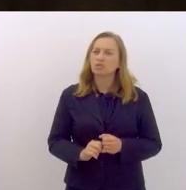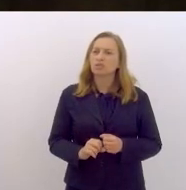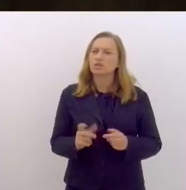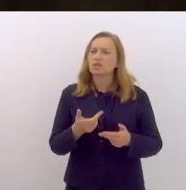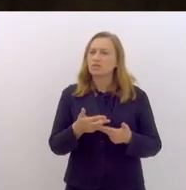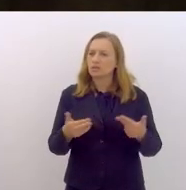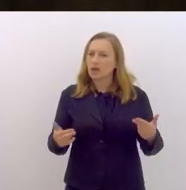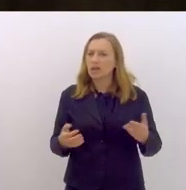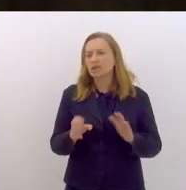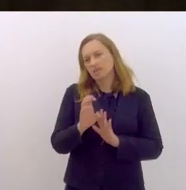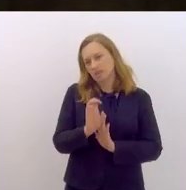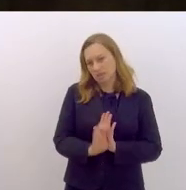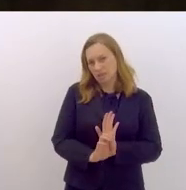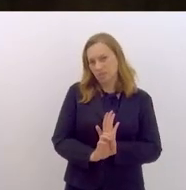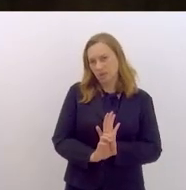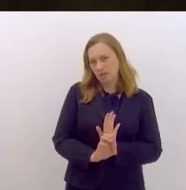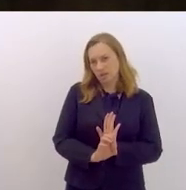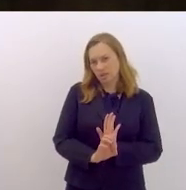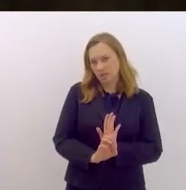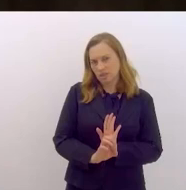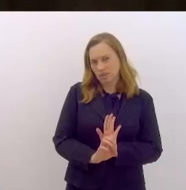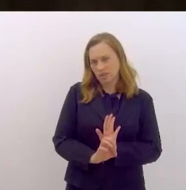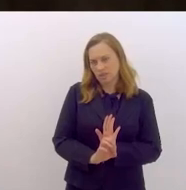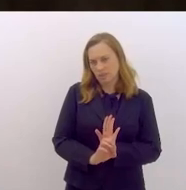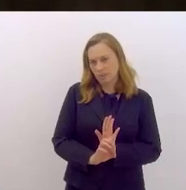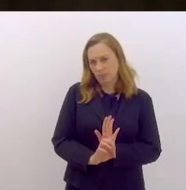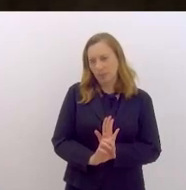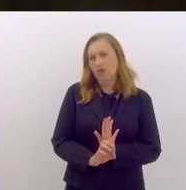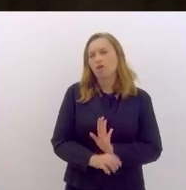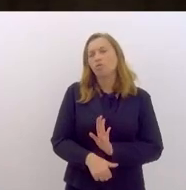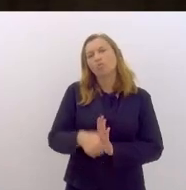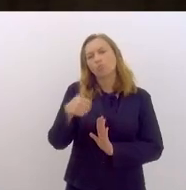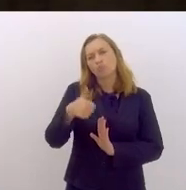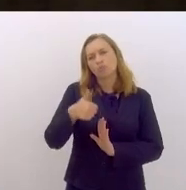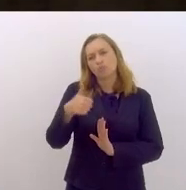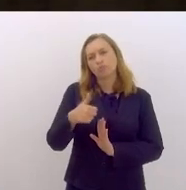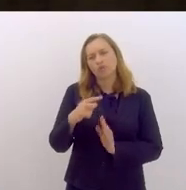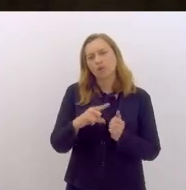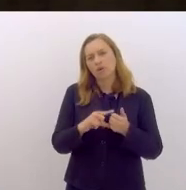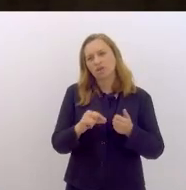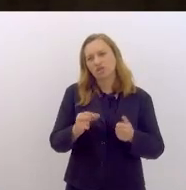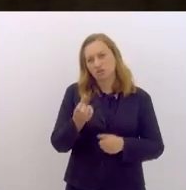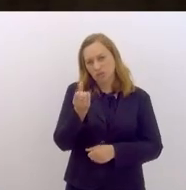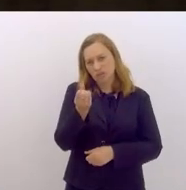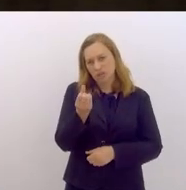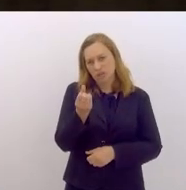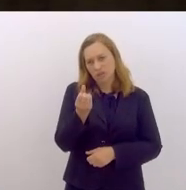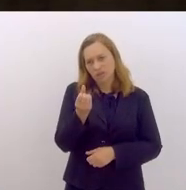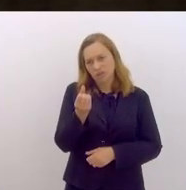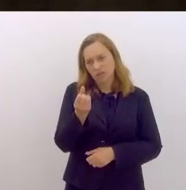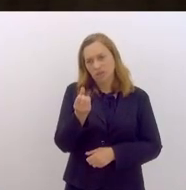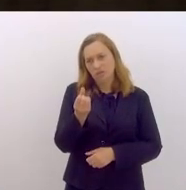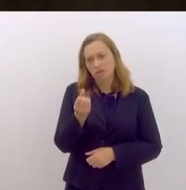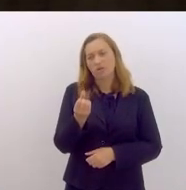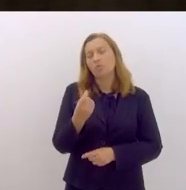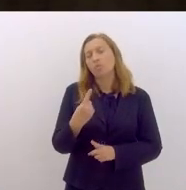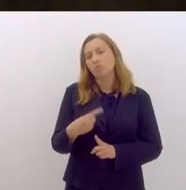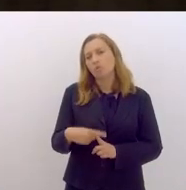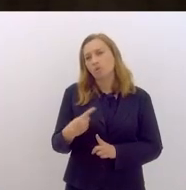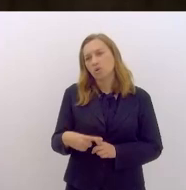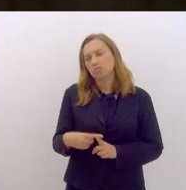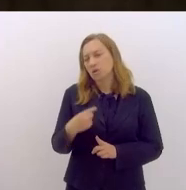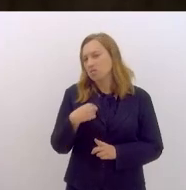diversas emendas supressivas. Uma ao artigo 6, porque eu